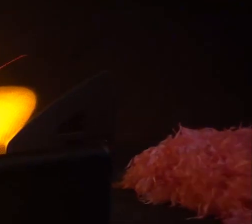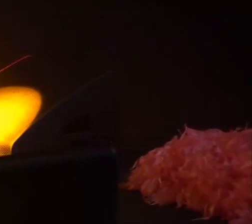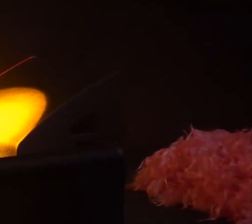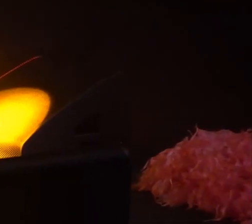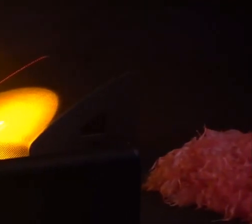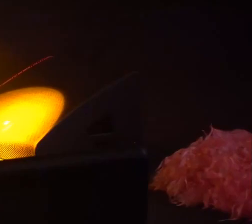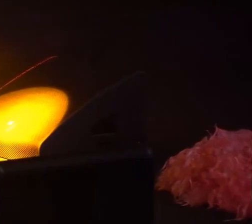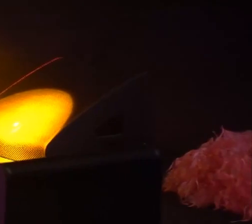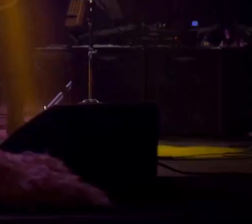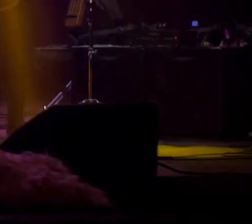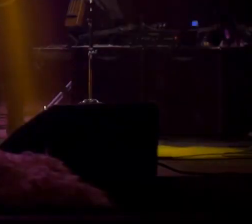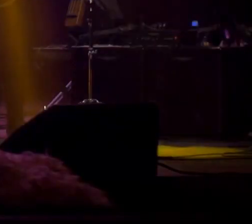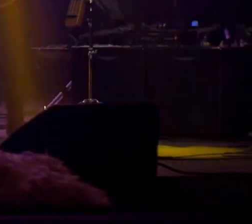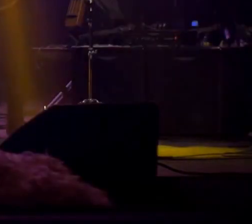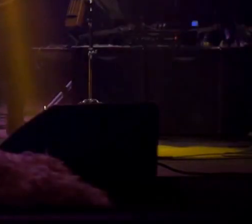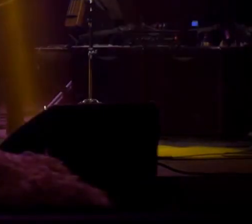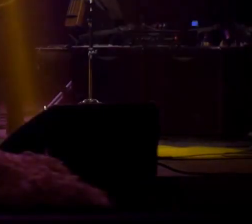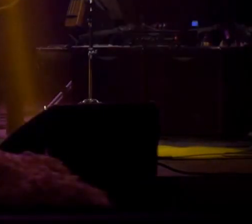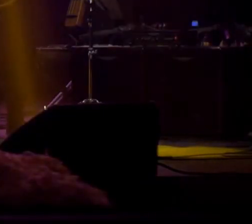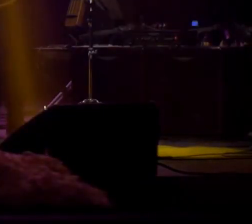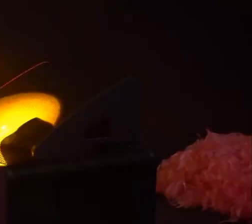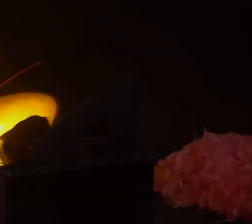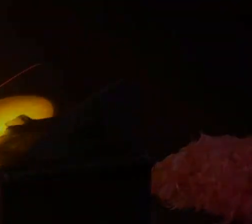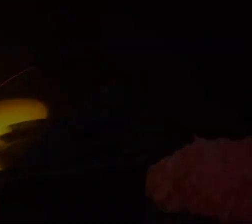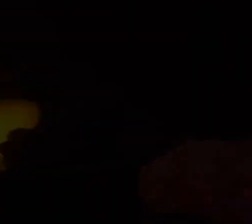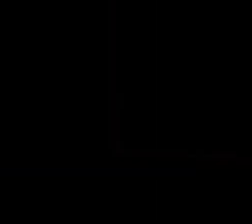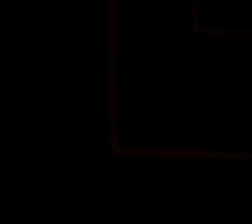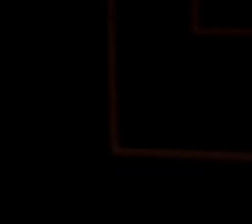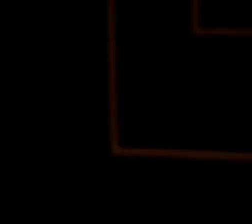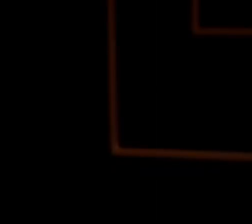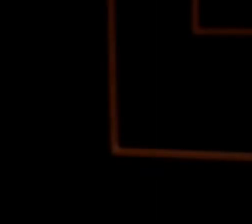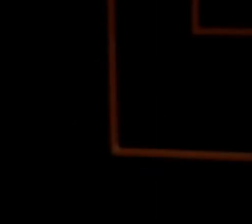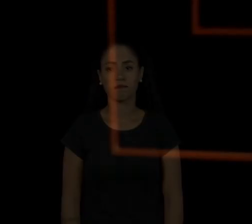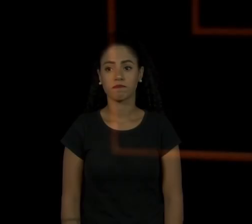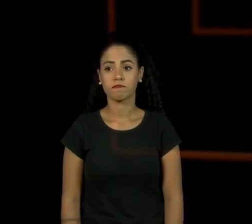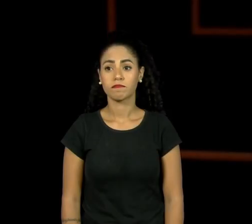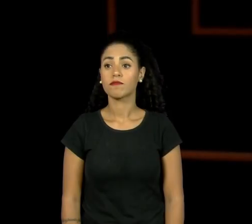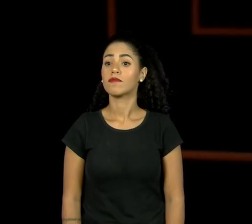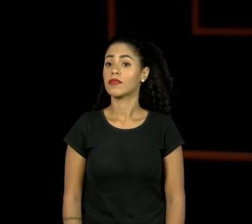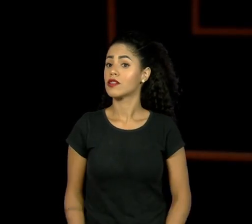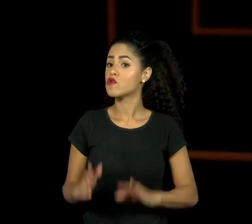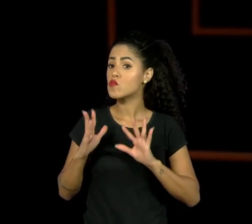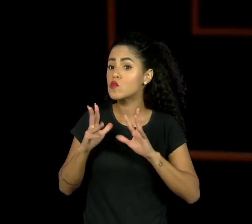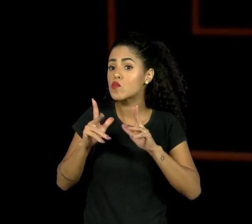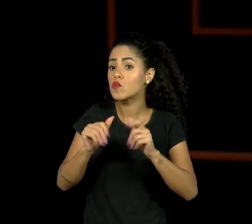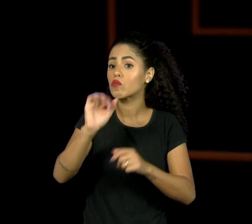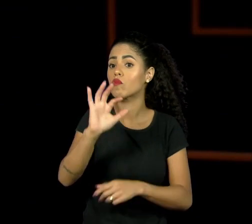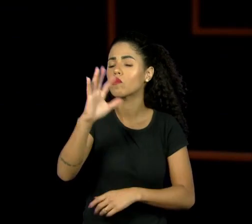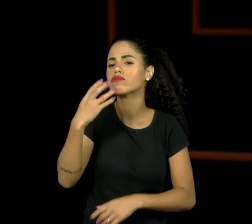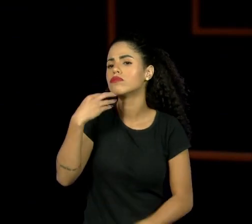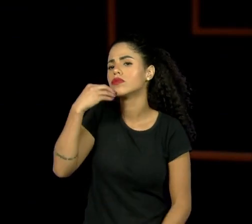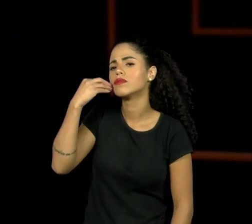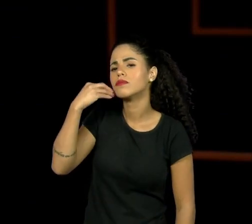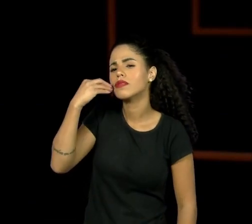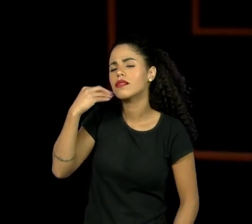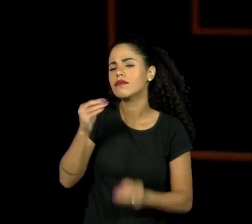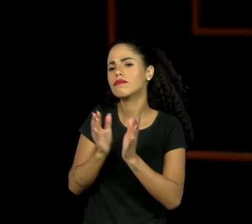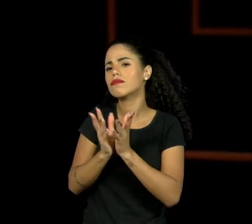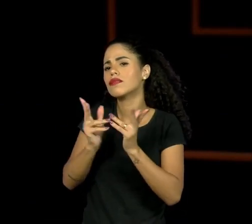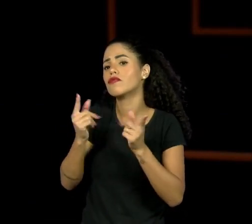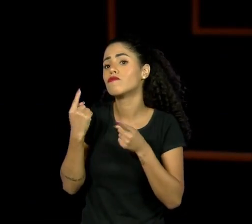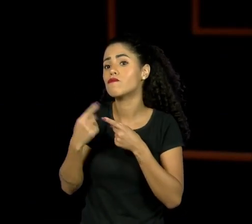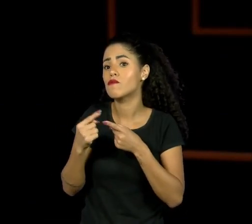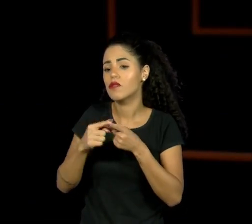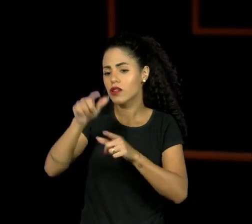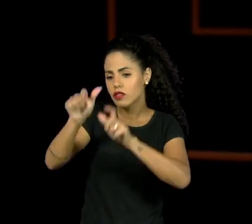penetrem nos meus chakras e colorindo de amor. E isso tudo tem sido para mim uma experiência incrível, que são pessoas que